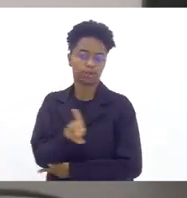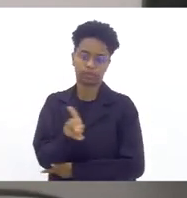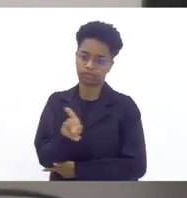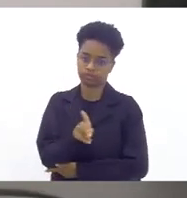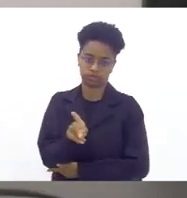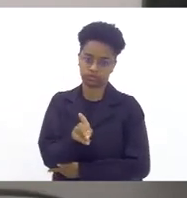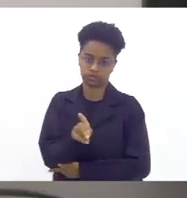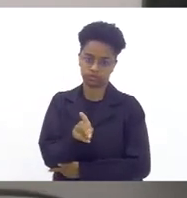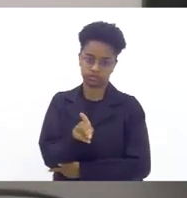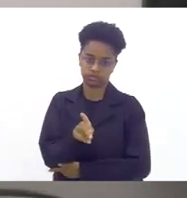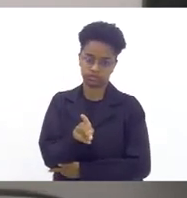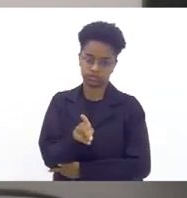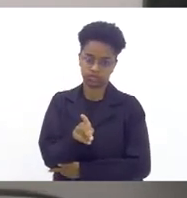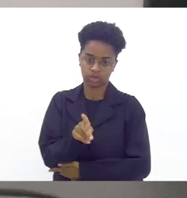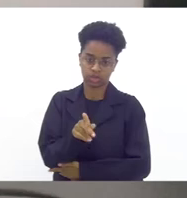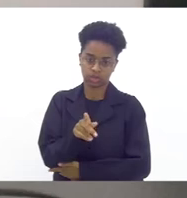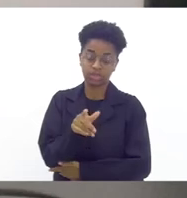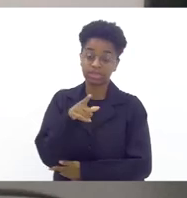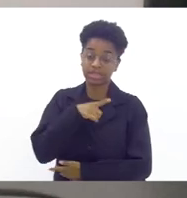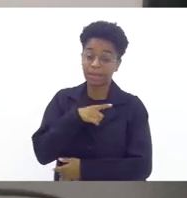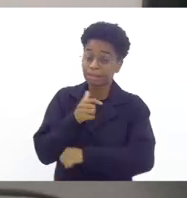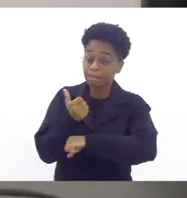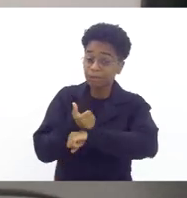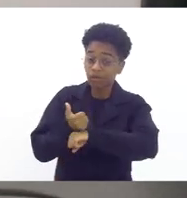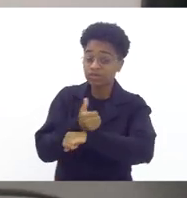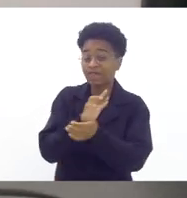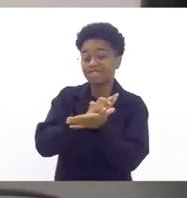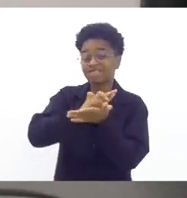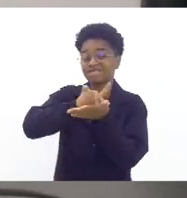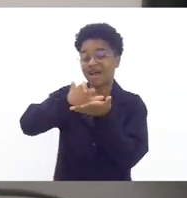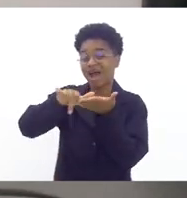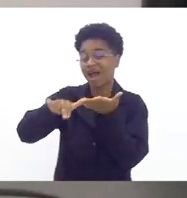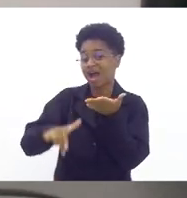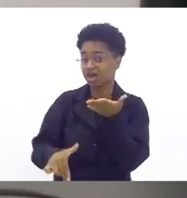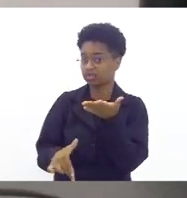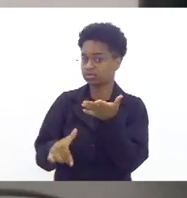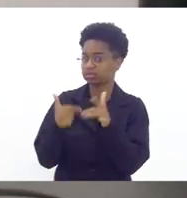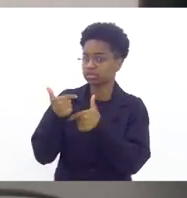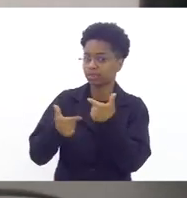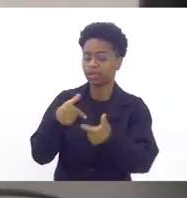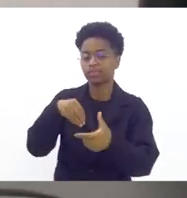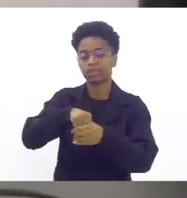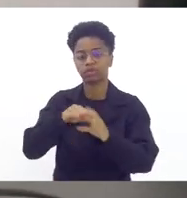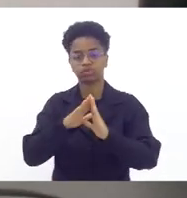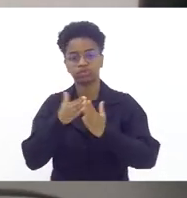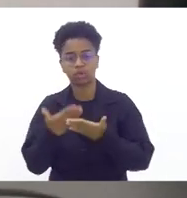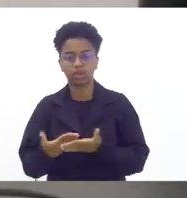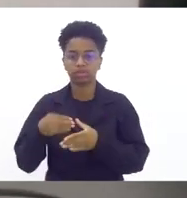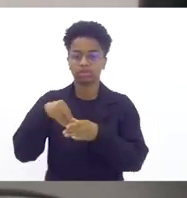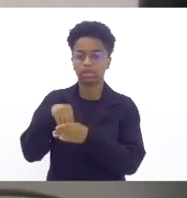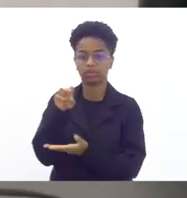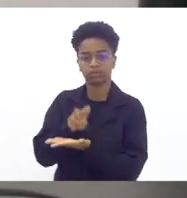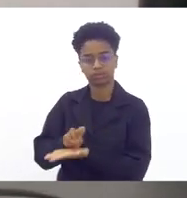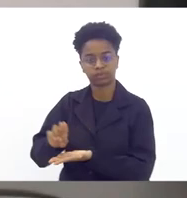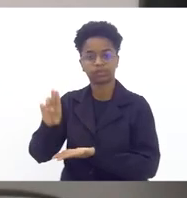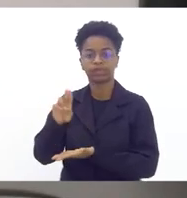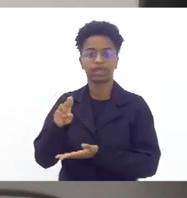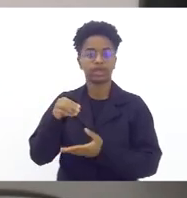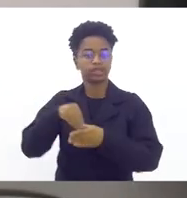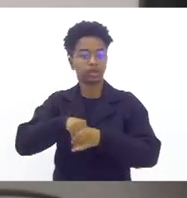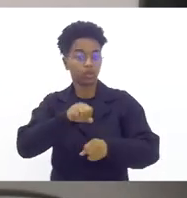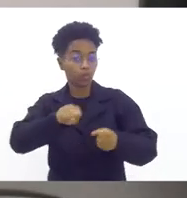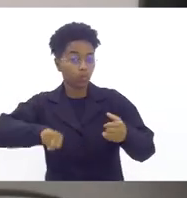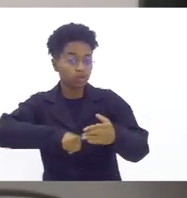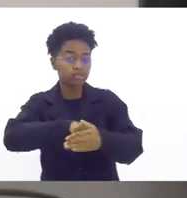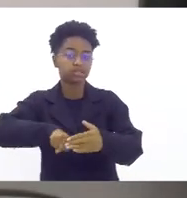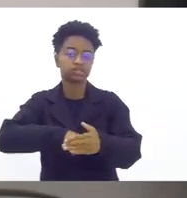professoras, é feito de profissionais que estão no chão da escola, no chão das universidades, nas cozinhas,